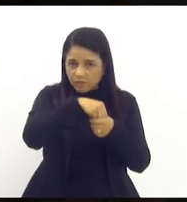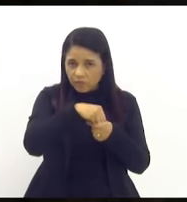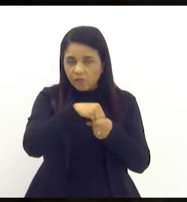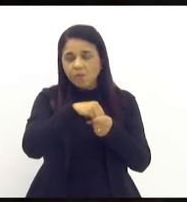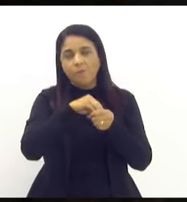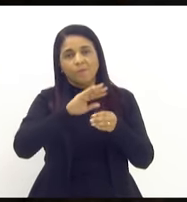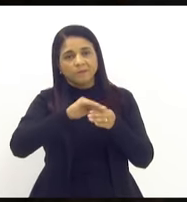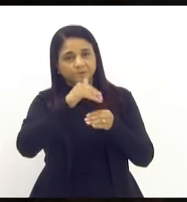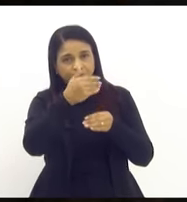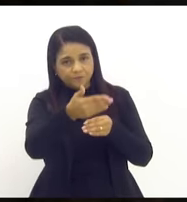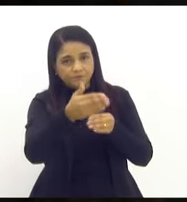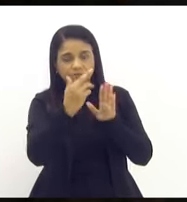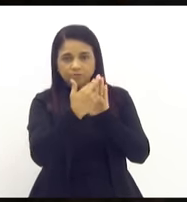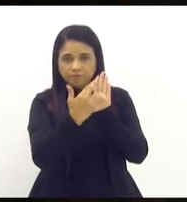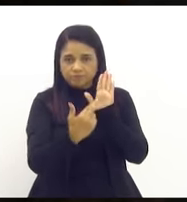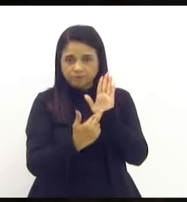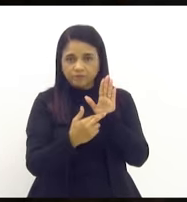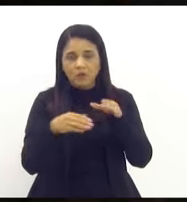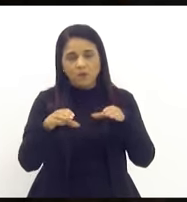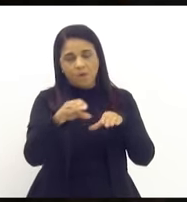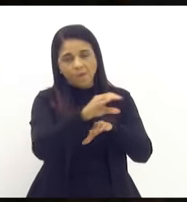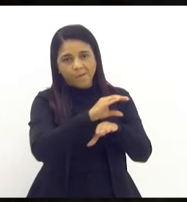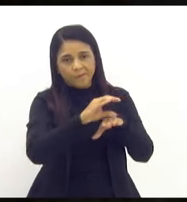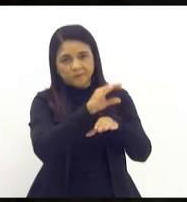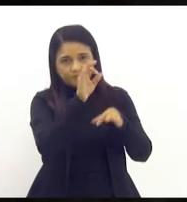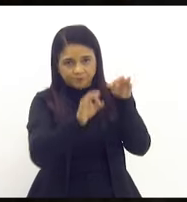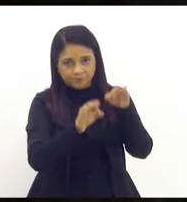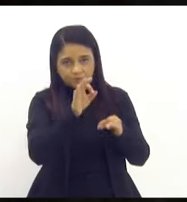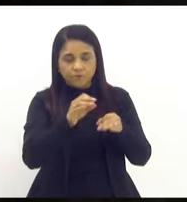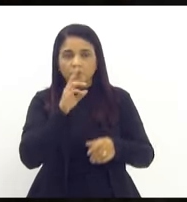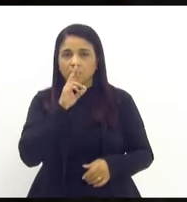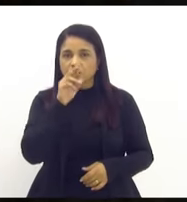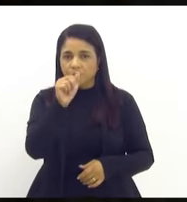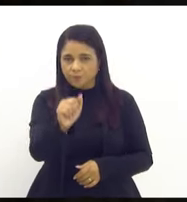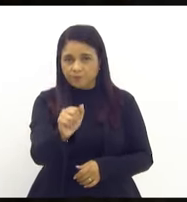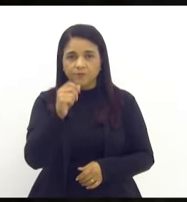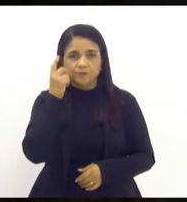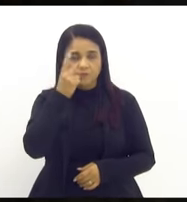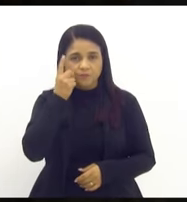para emitir parecer pela comissão de constituição e justiça Deputado Rodrigo